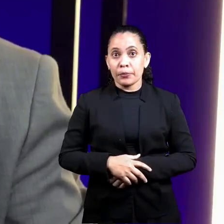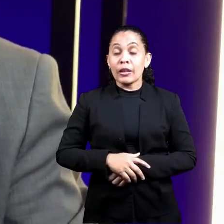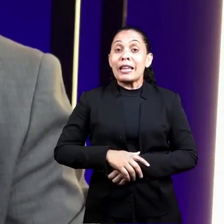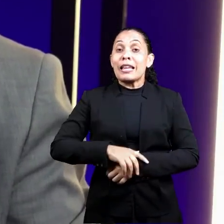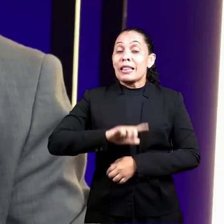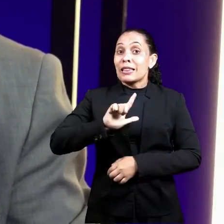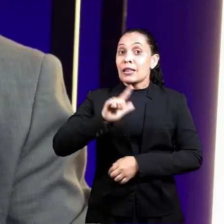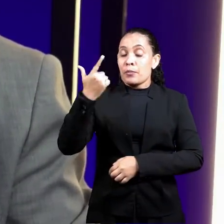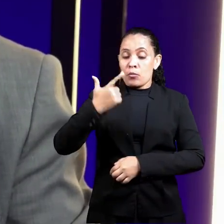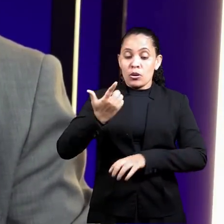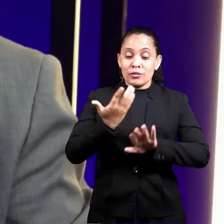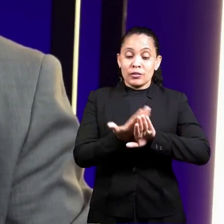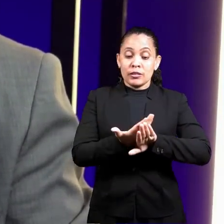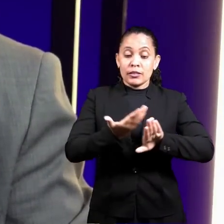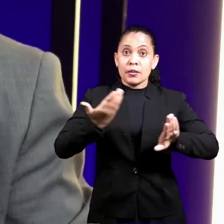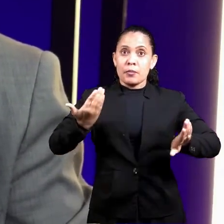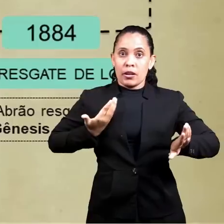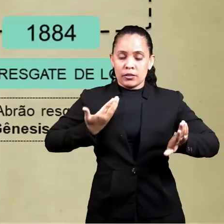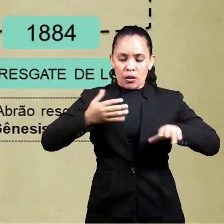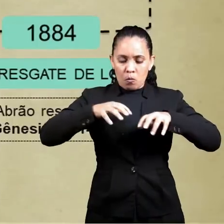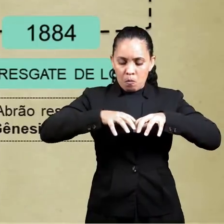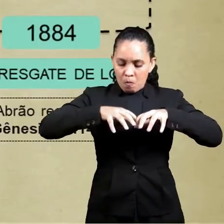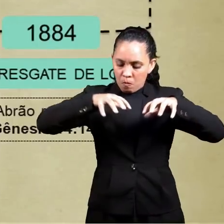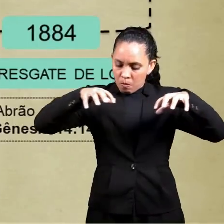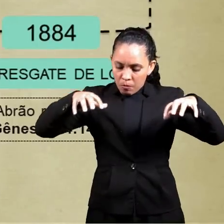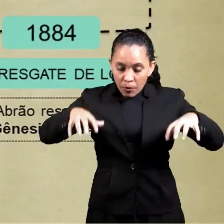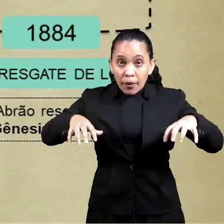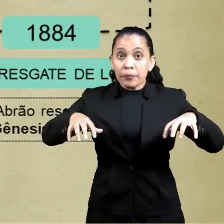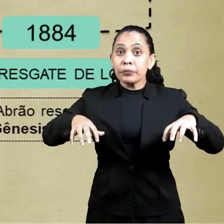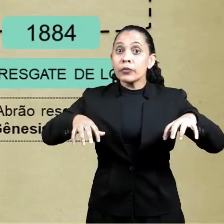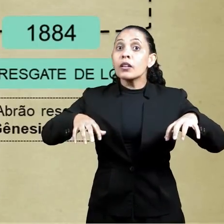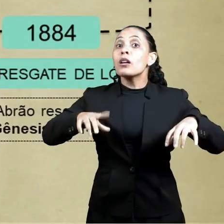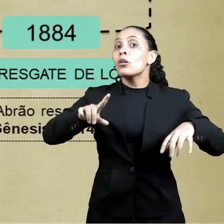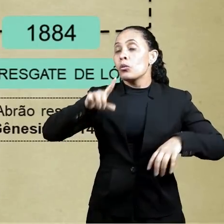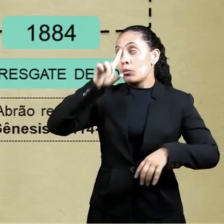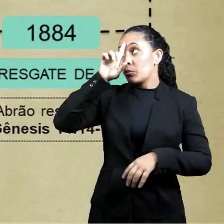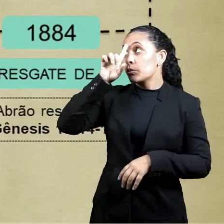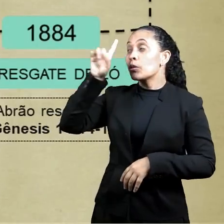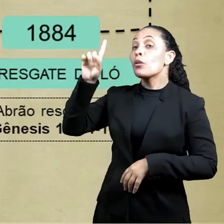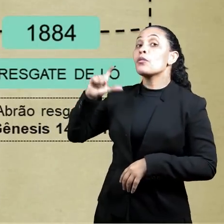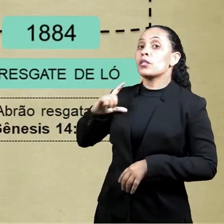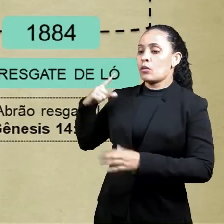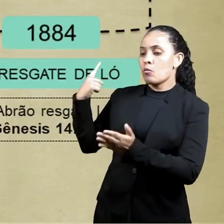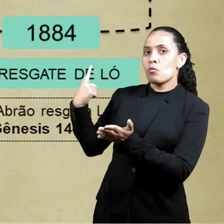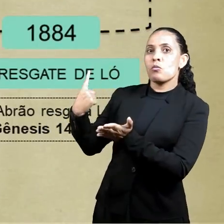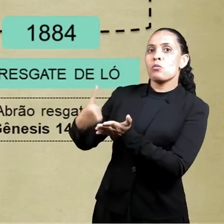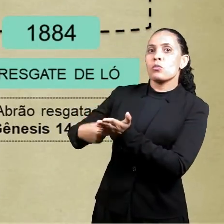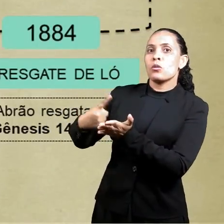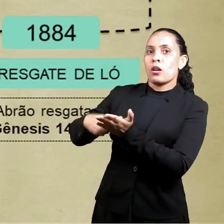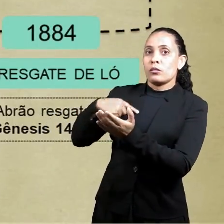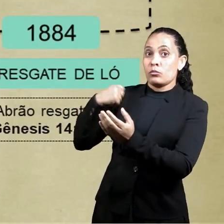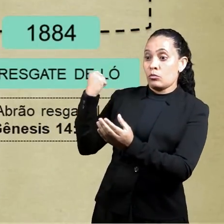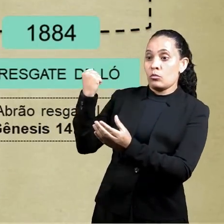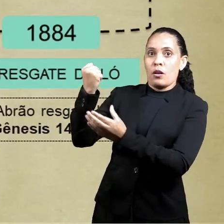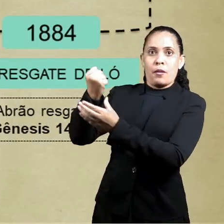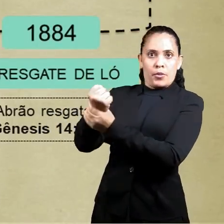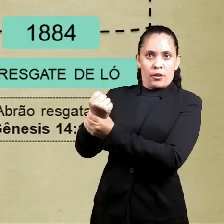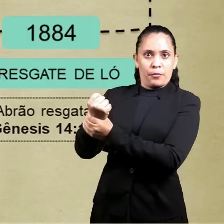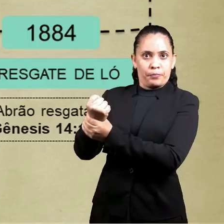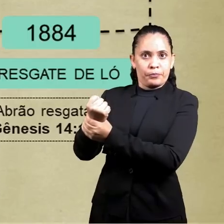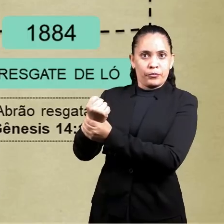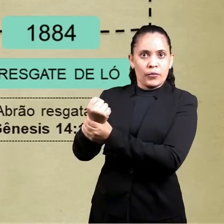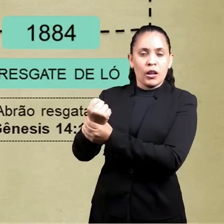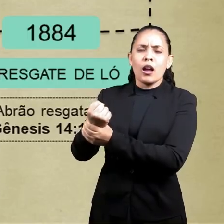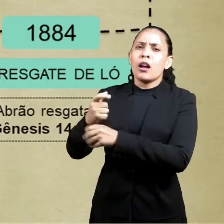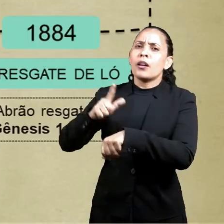após a separação, o que acontece? O Senhor renova a aliança com Abrão, né? Uhum. Era um momento difícil ali, o Ló